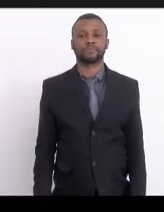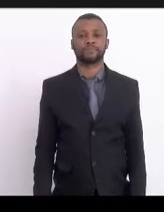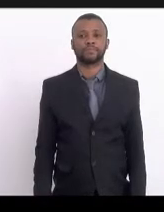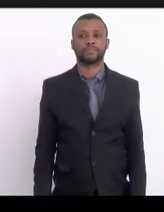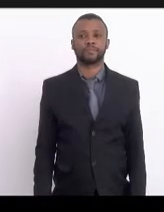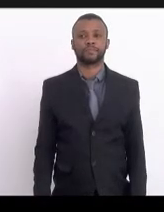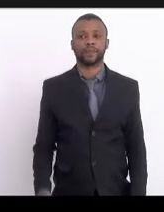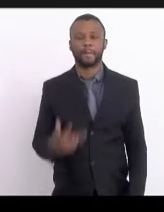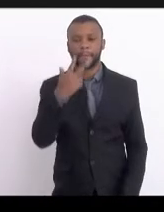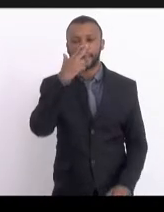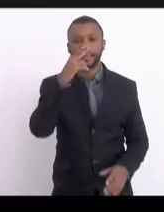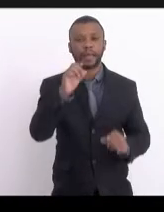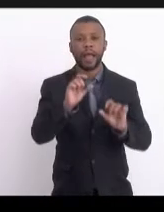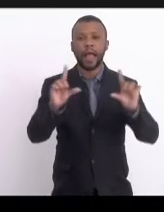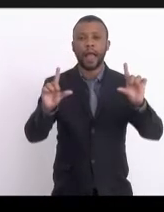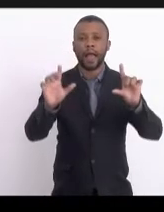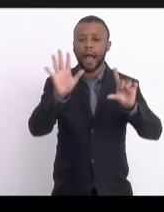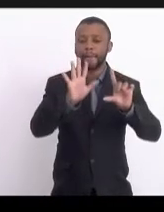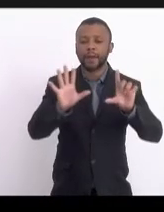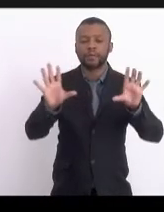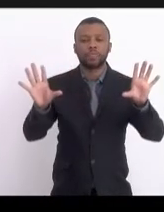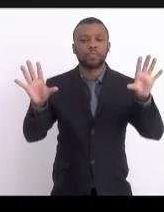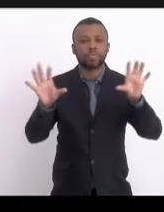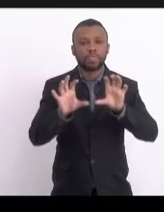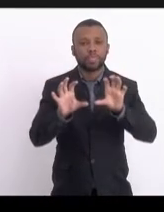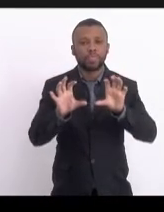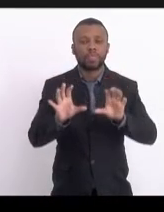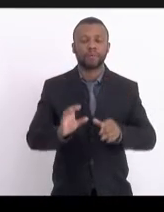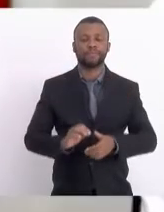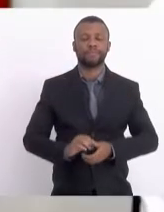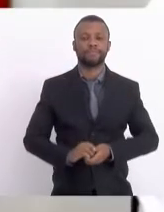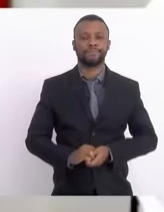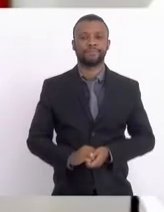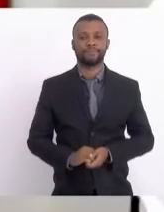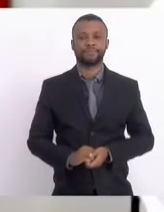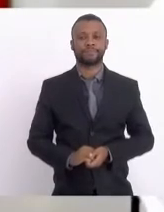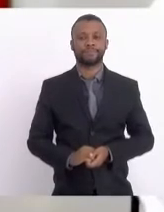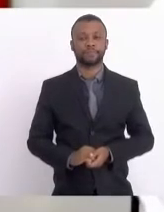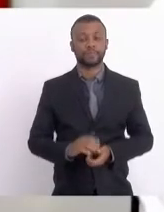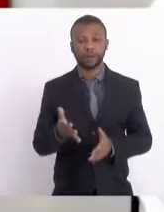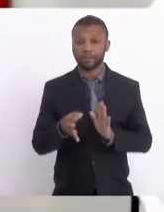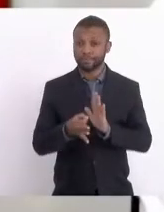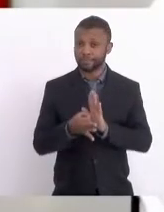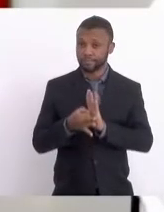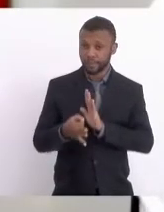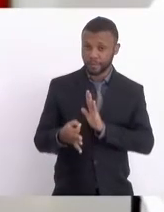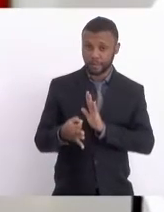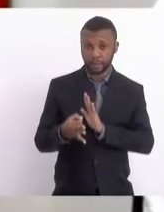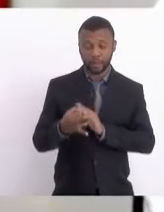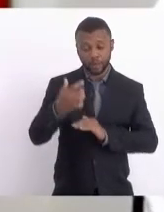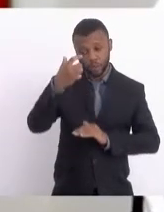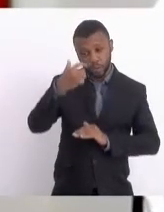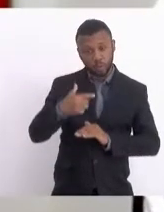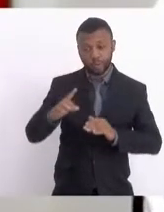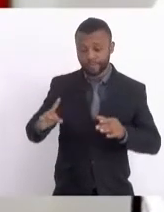Congelou. Travou. Congelou ele mesmo. Bom, eu mesmo vou emitir o parecer, sou membro da comissão.